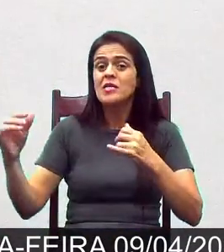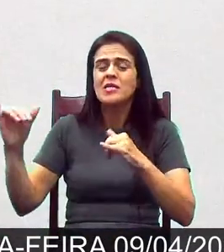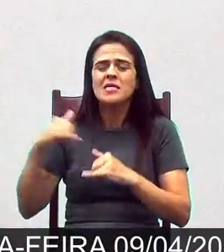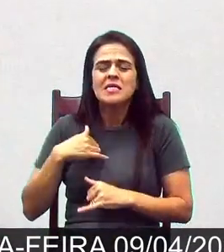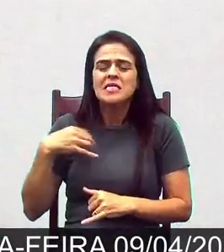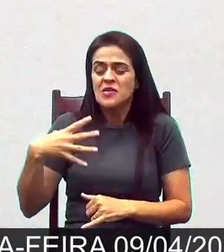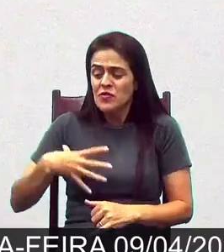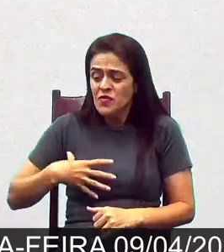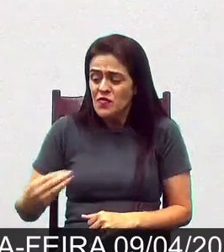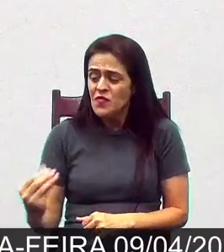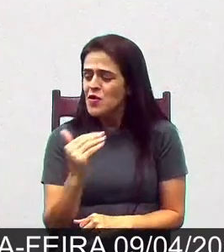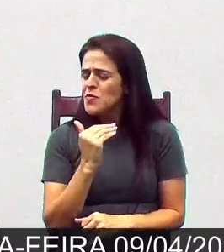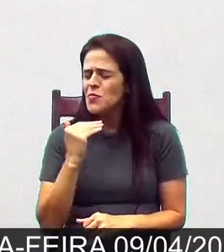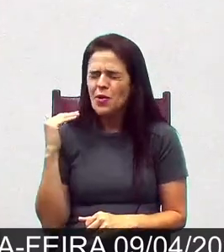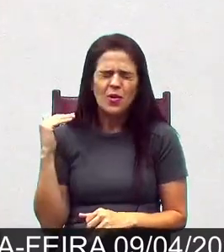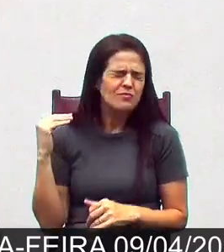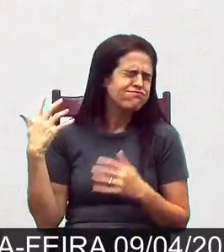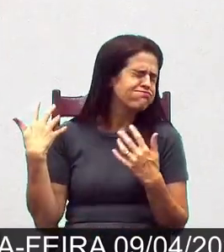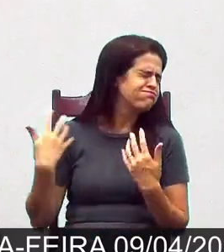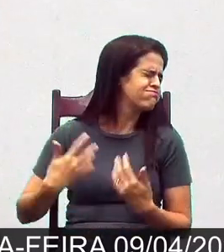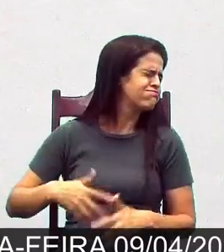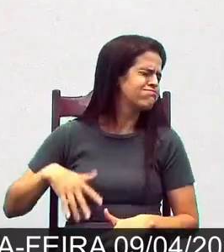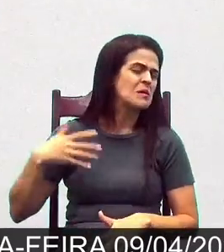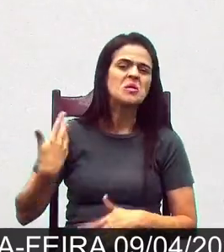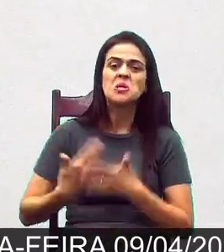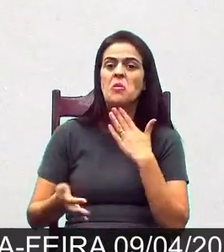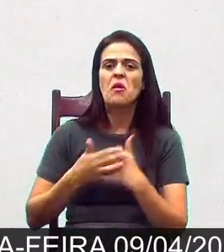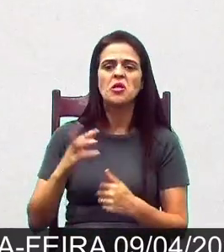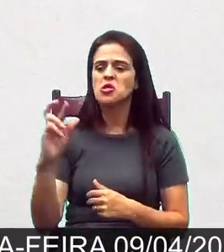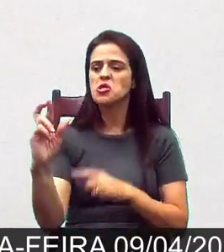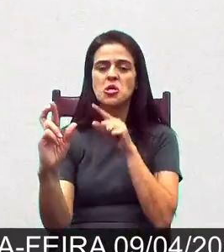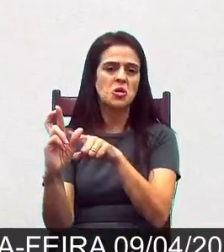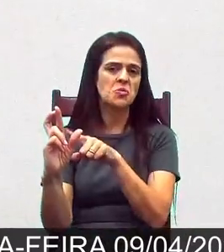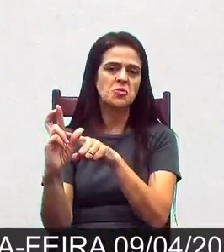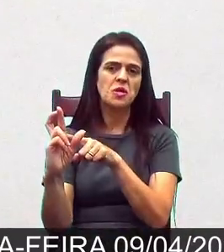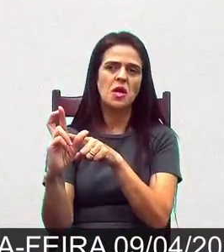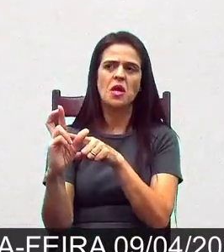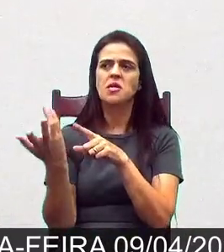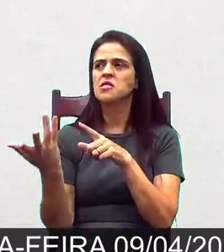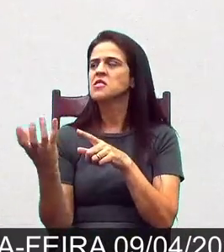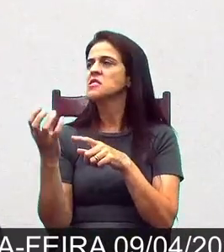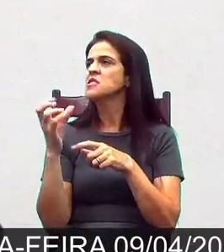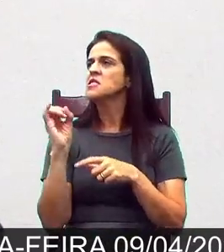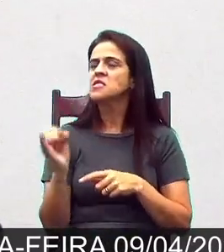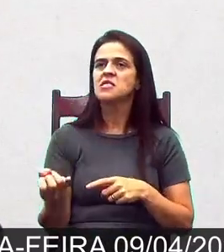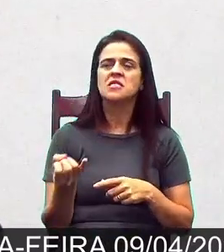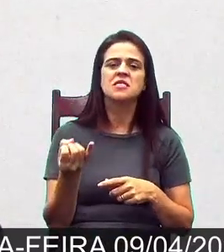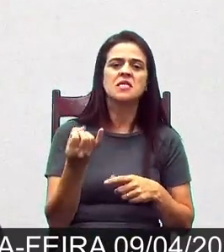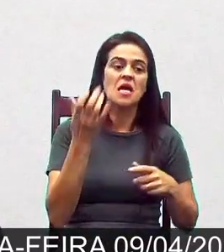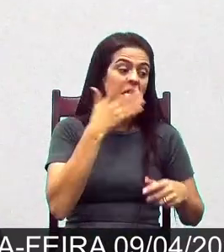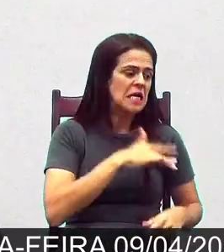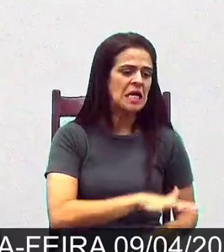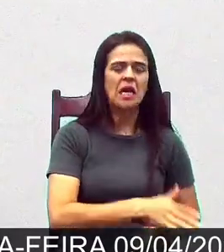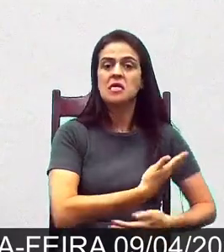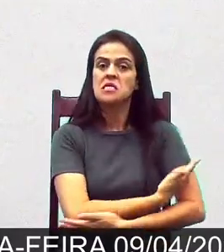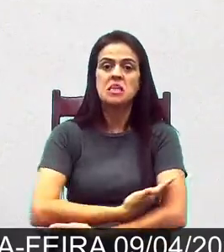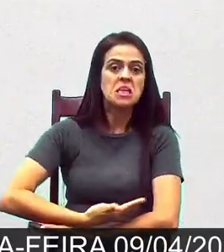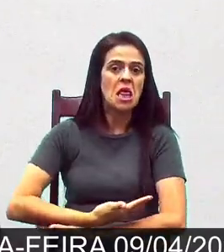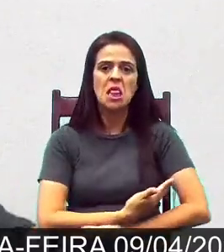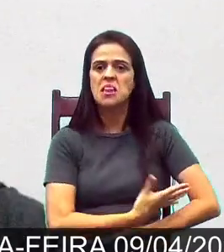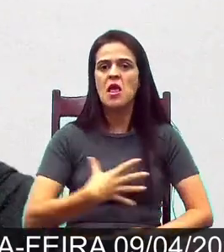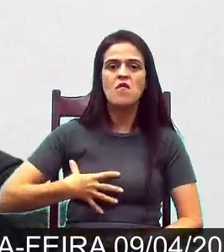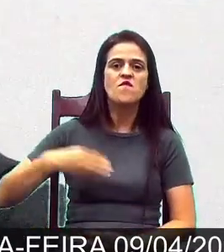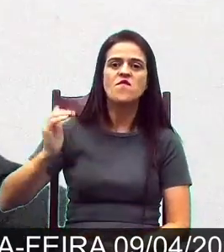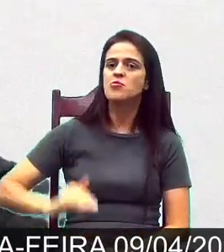perda de um filho, independente da idade, seja um nascituro, seja uma criança, um bebê ou um